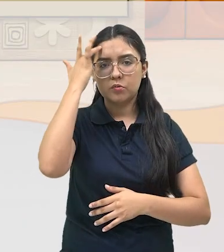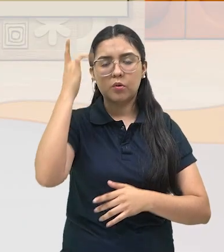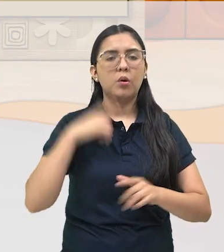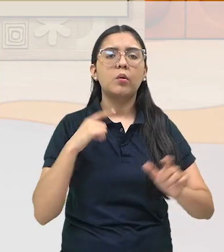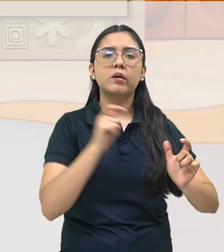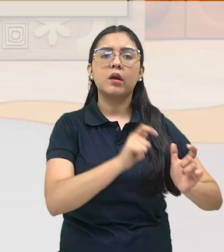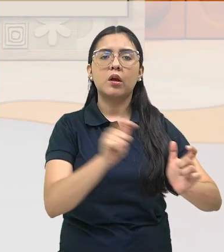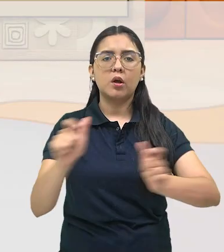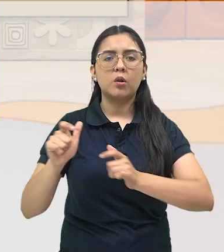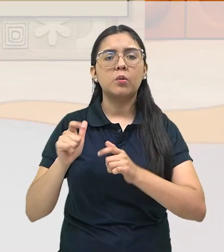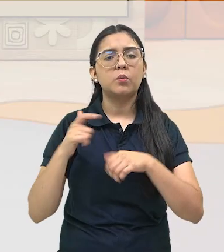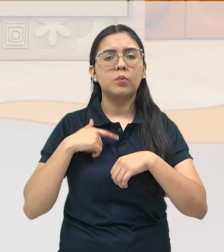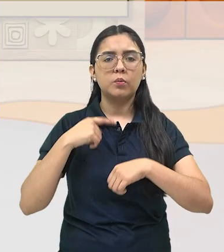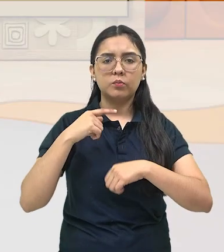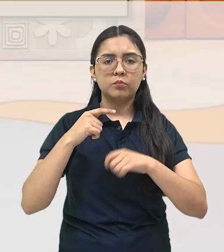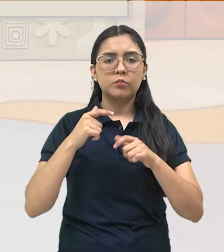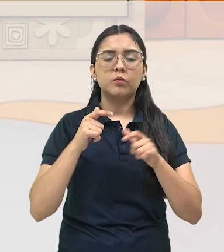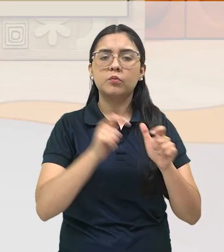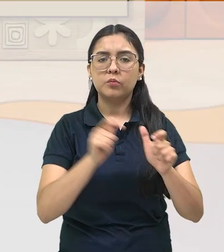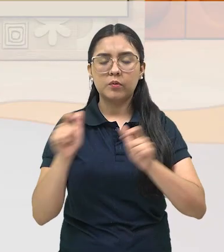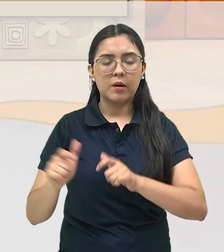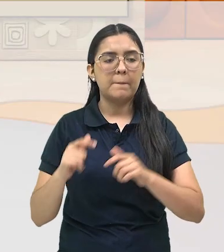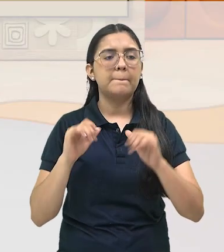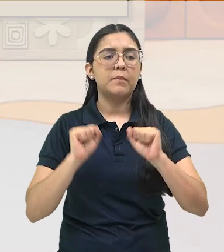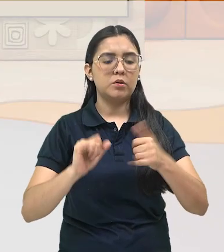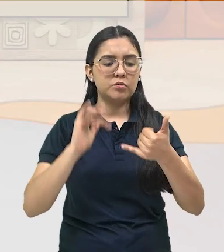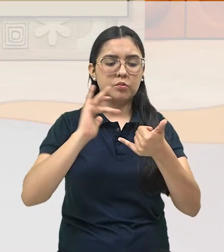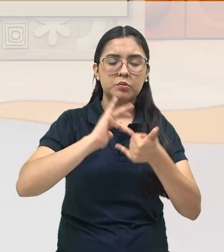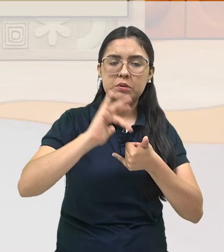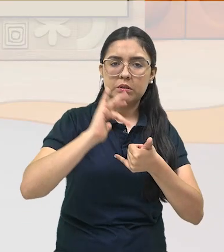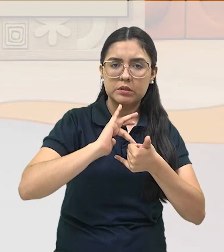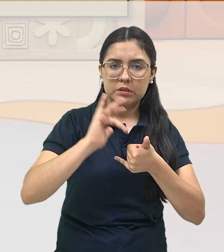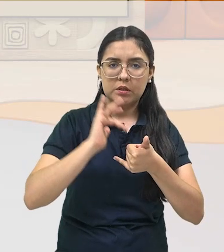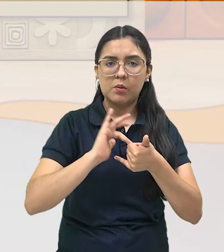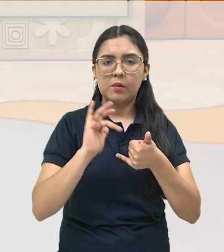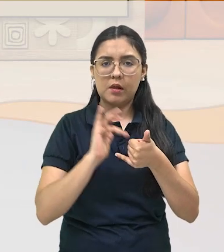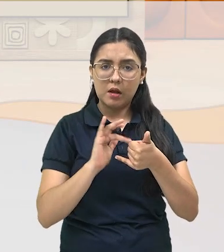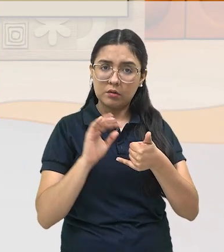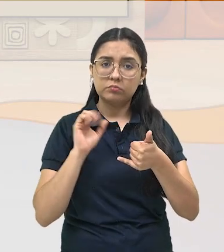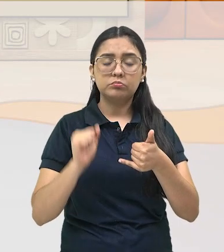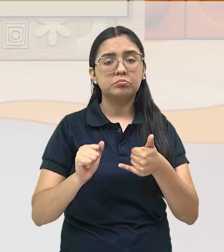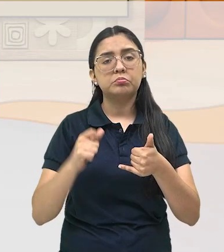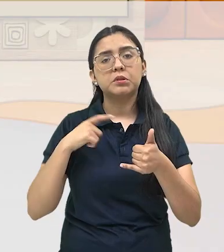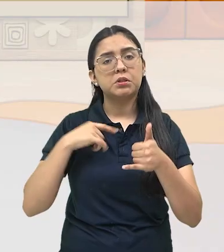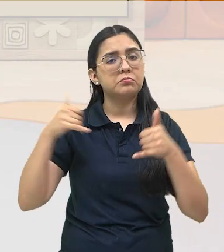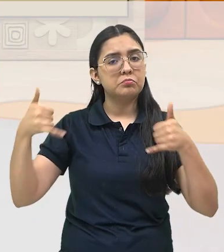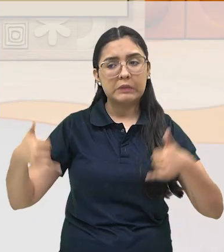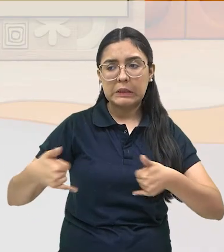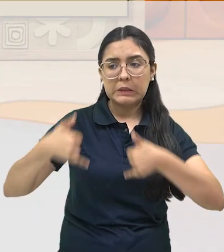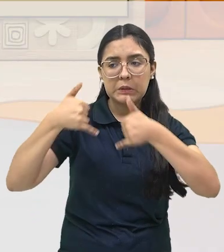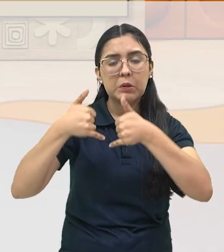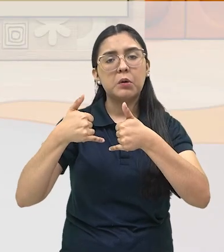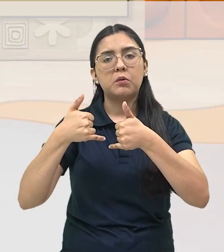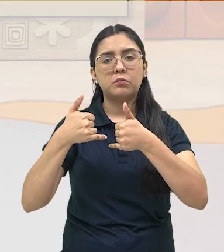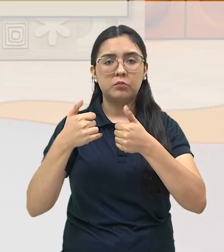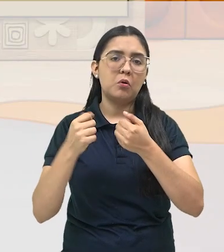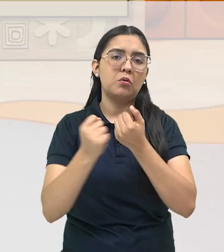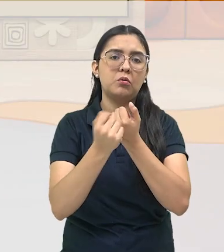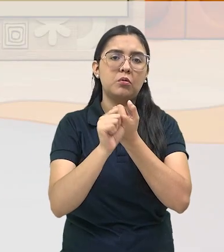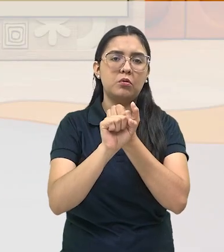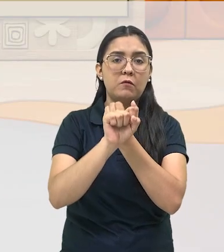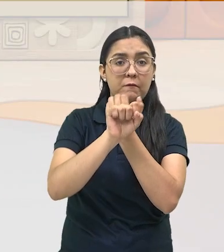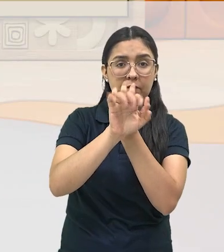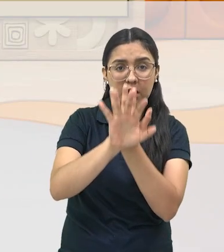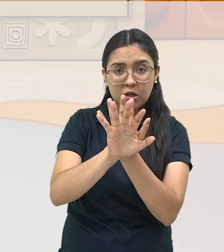pode abrir o seu celular, ou pelas redes sociais, ou por aplicativos de mensagens, e manter uma conexão via vídeo ou por